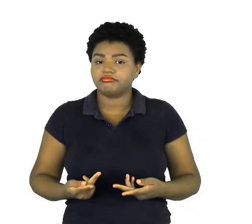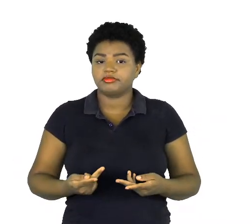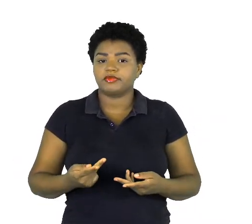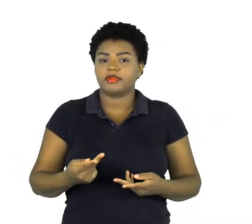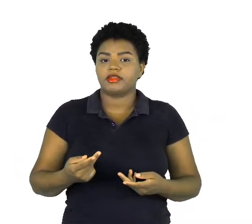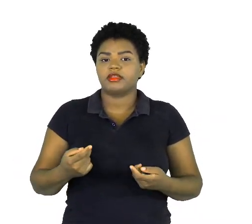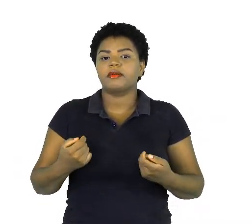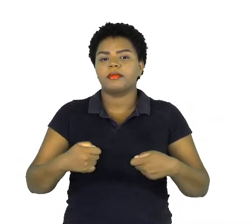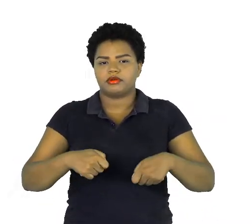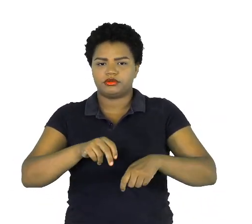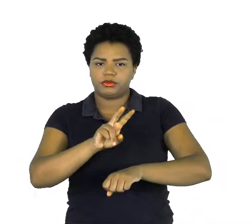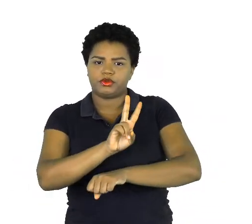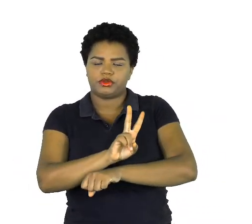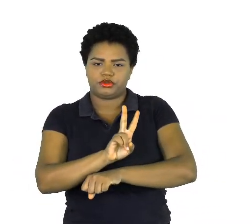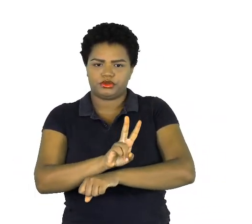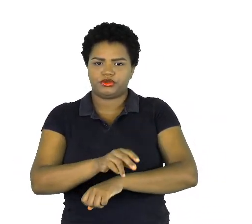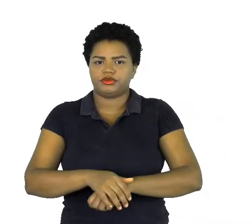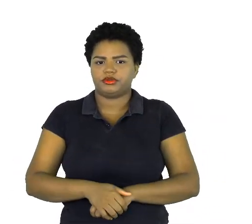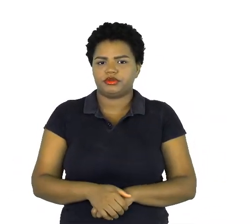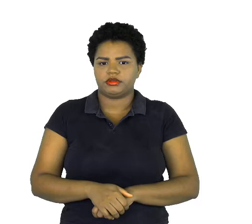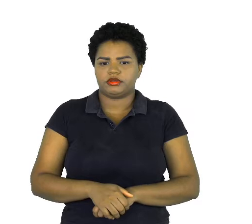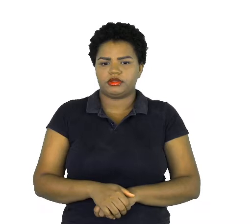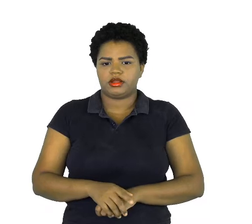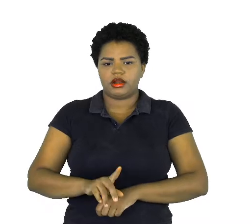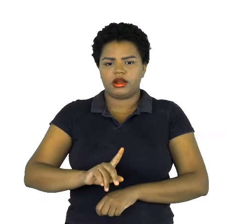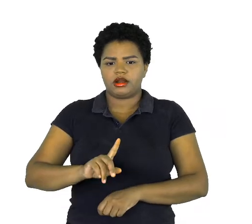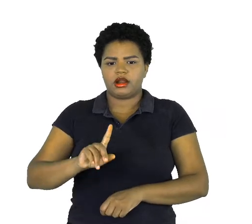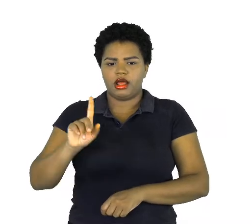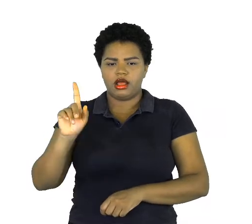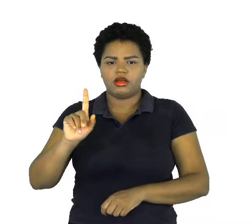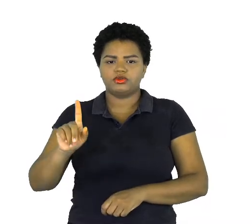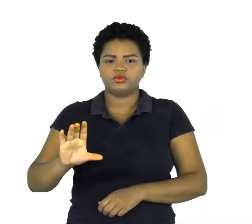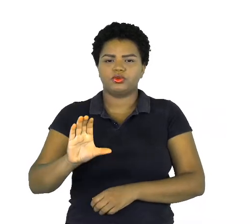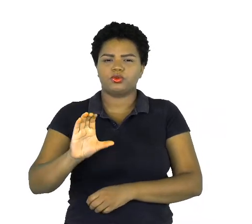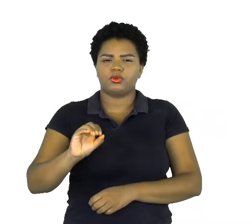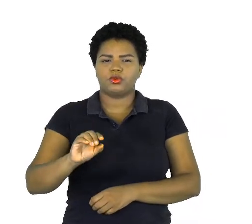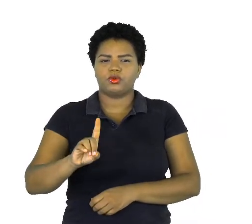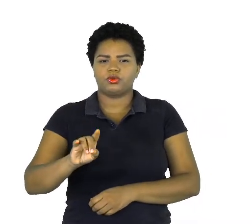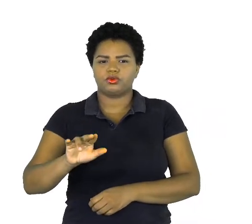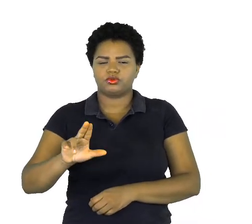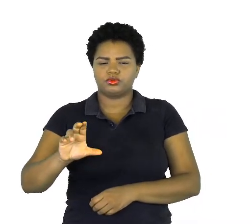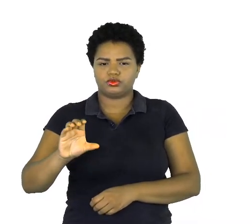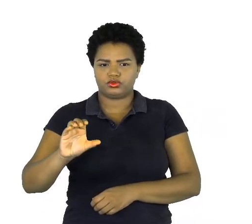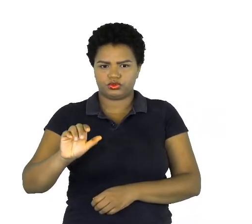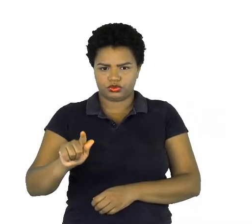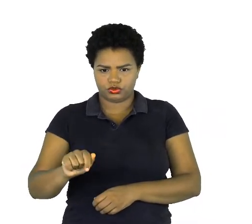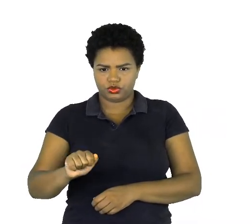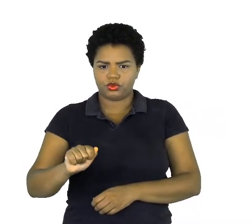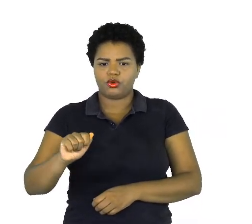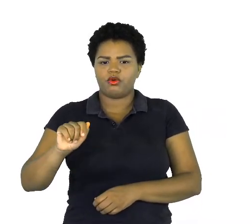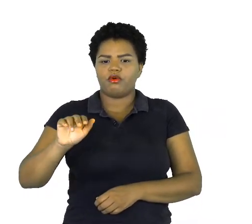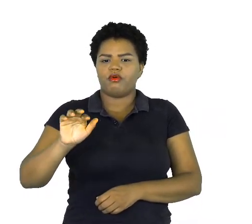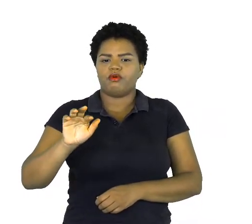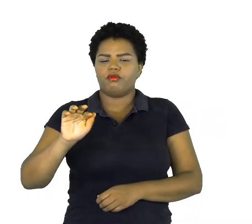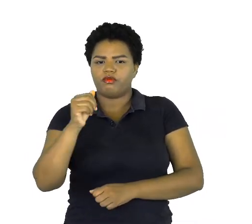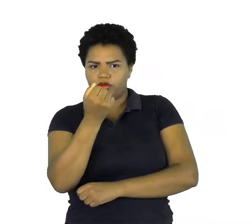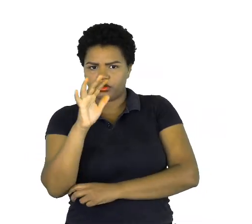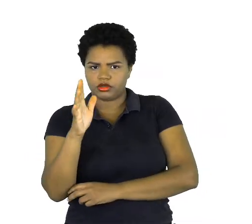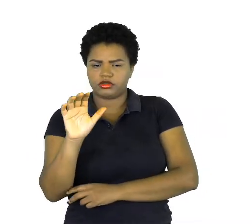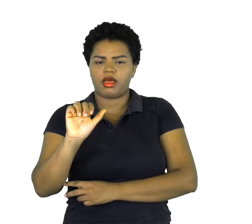protegida. Existem as áreas que estão lá no Código Florestal, que são as APPs. Aonde estão a